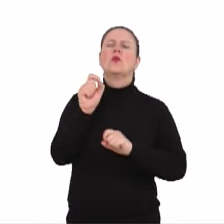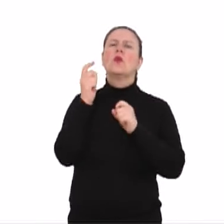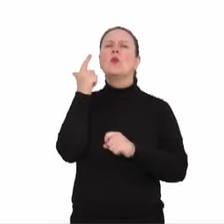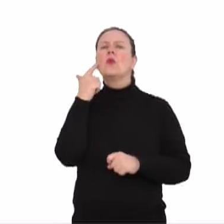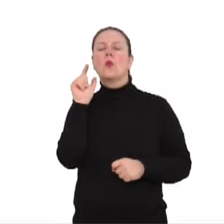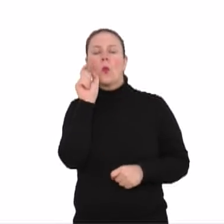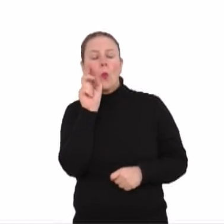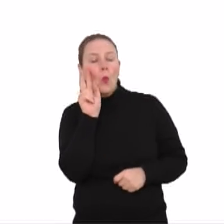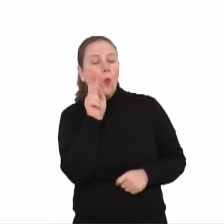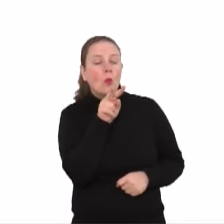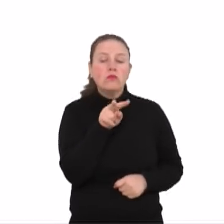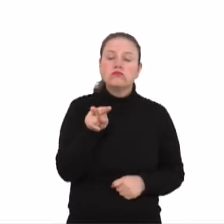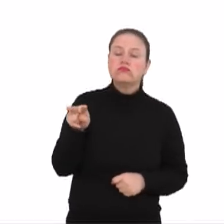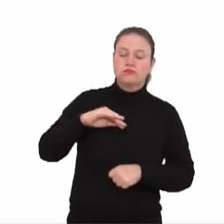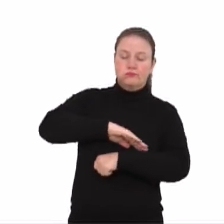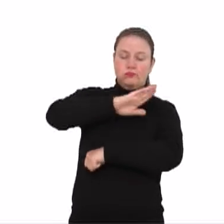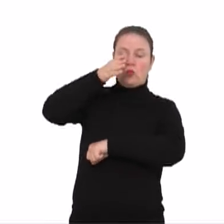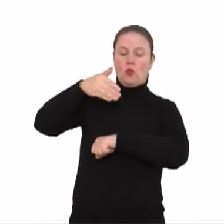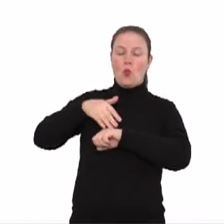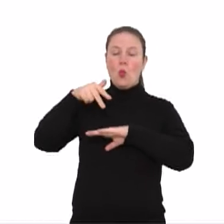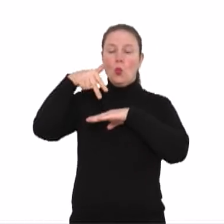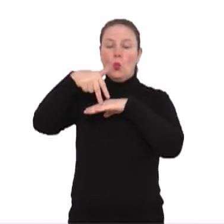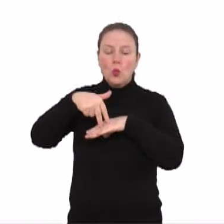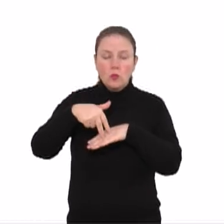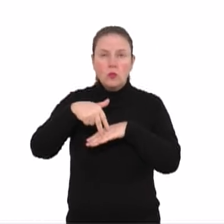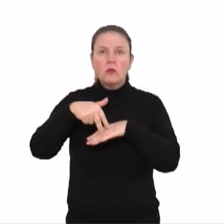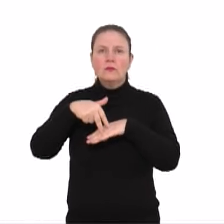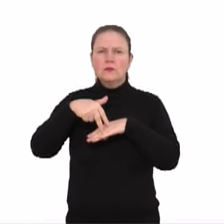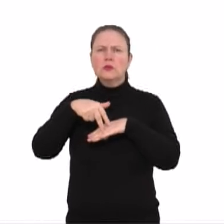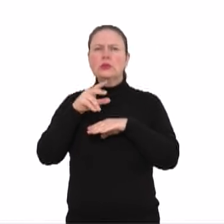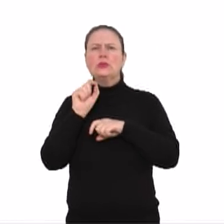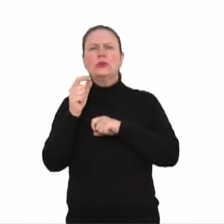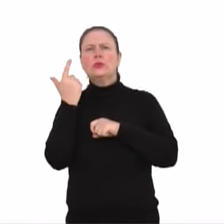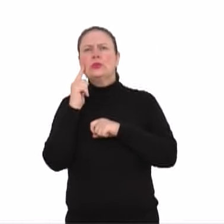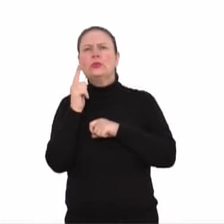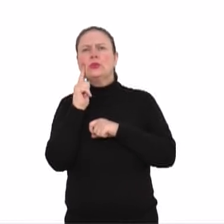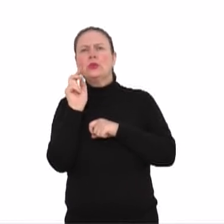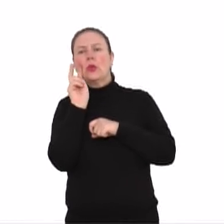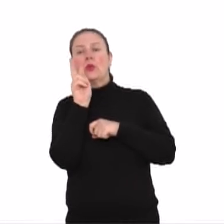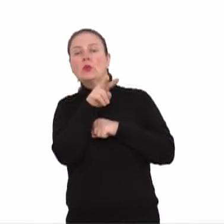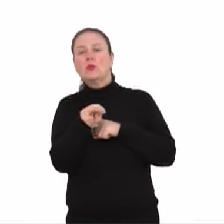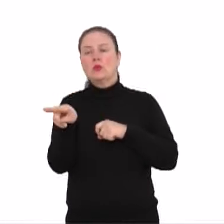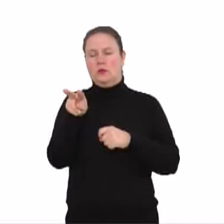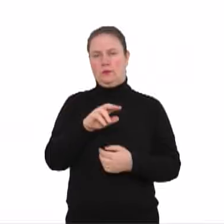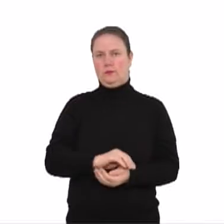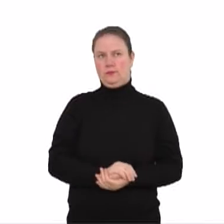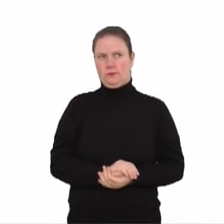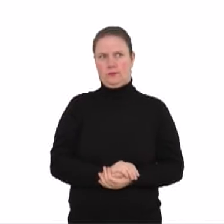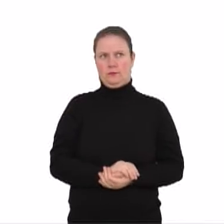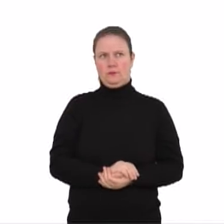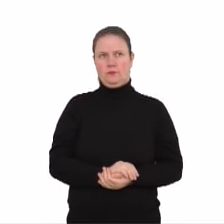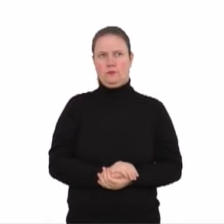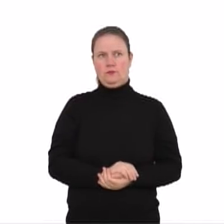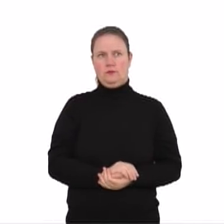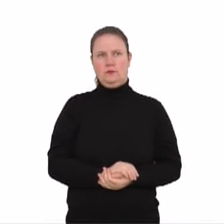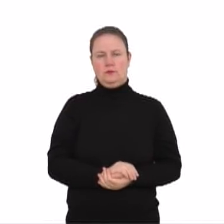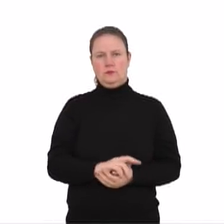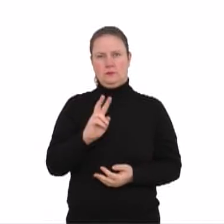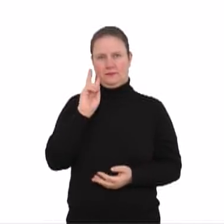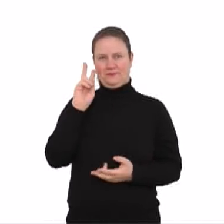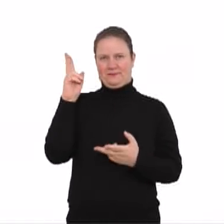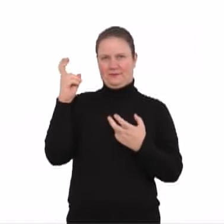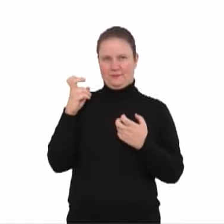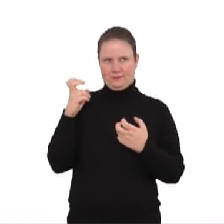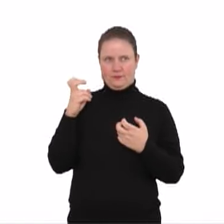do topo do Pão de Açúcar? O que a gente, quando você sobe lá no Pão de Açúcar, o que você enxerga? You can see the